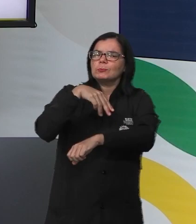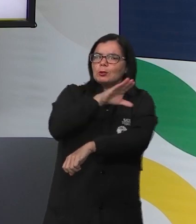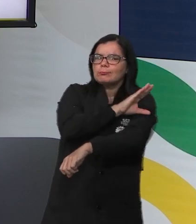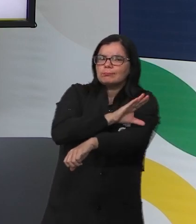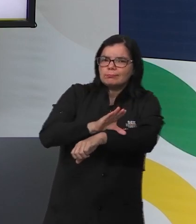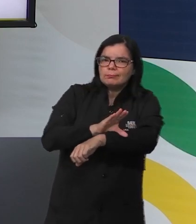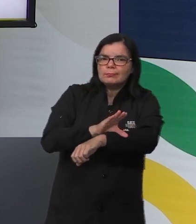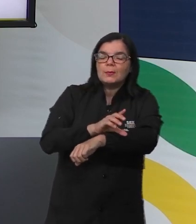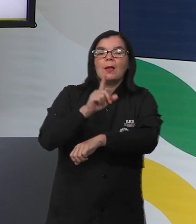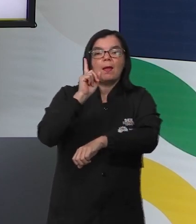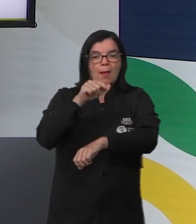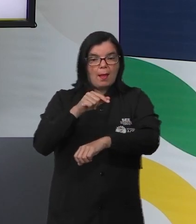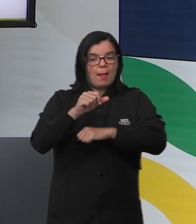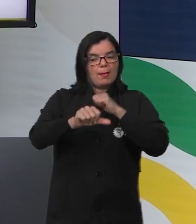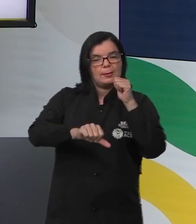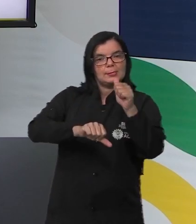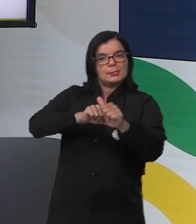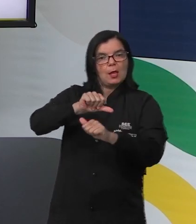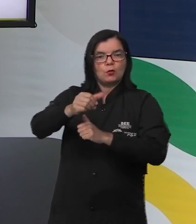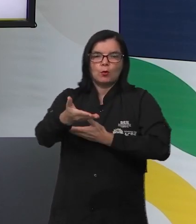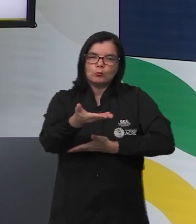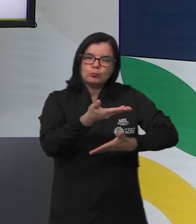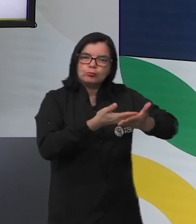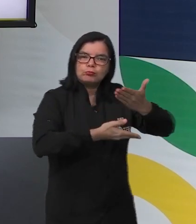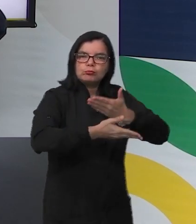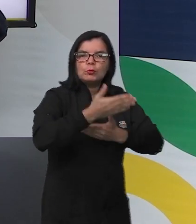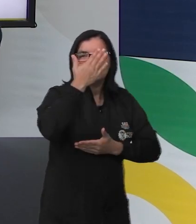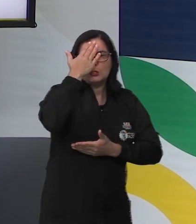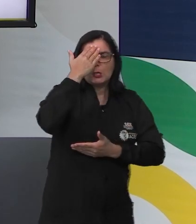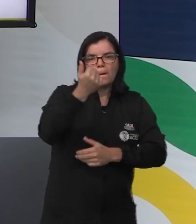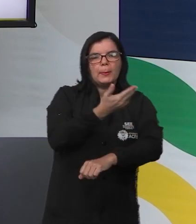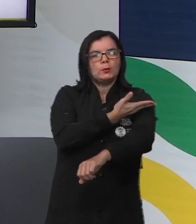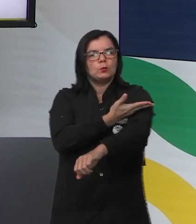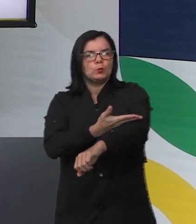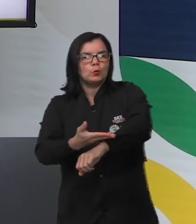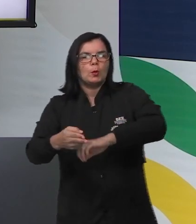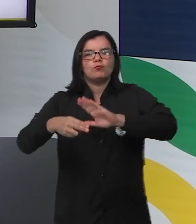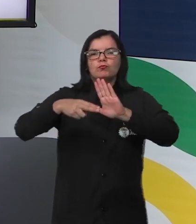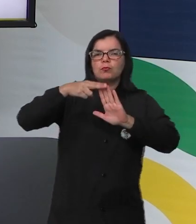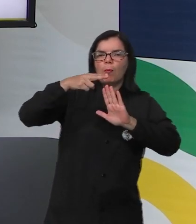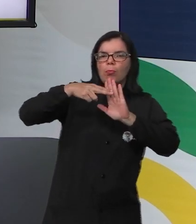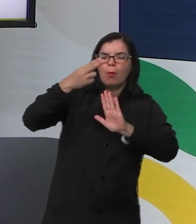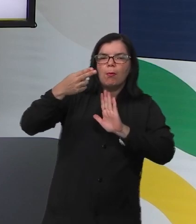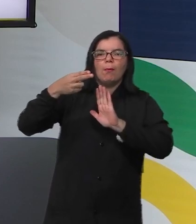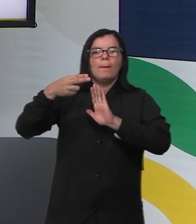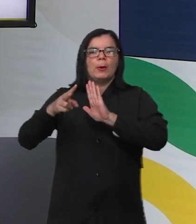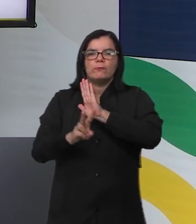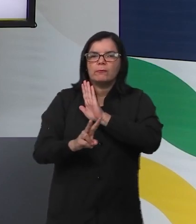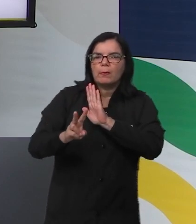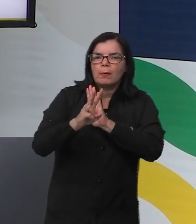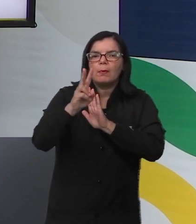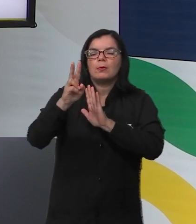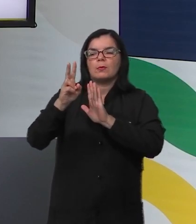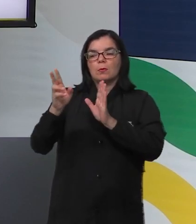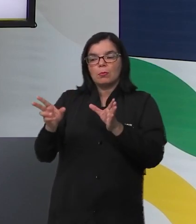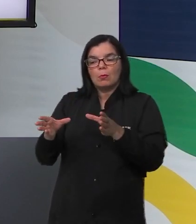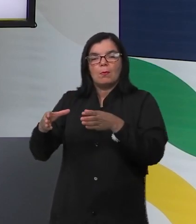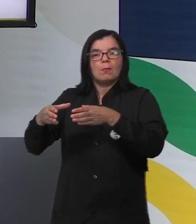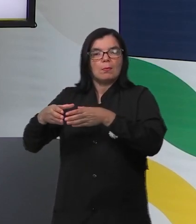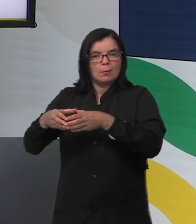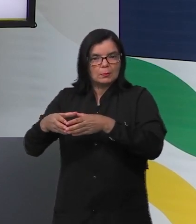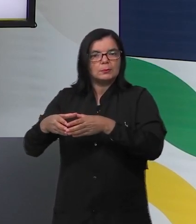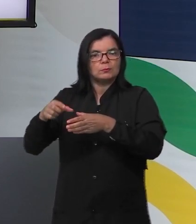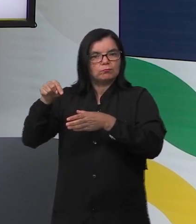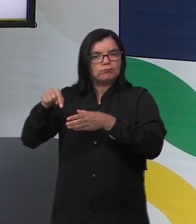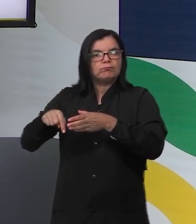Essa cultura vai ser essa troca de saberes, de costumes, de normas, de conhecimentos de determinado grupo. A partir do momento